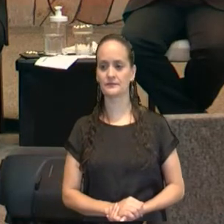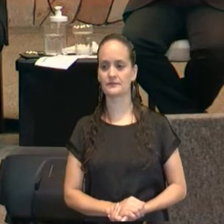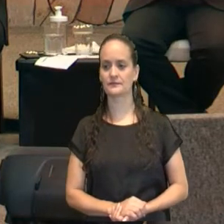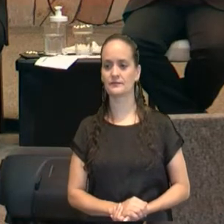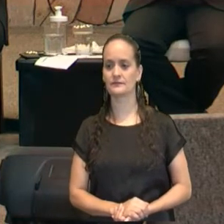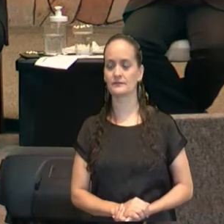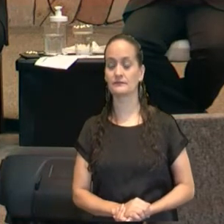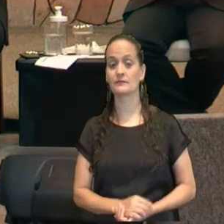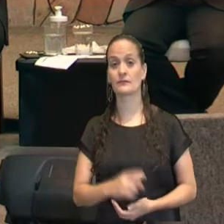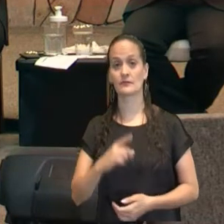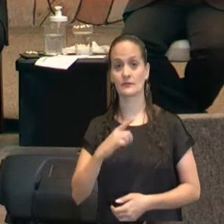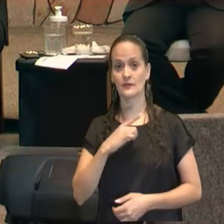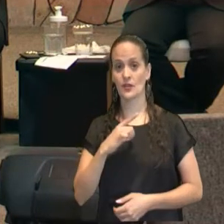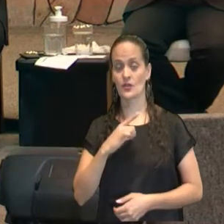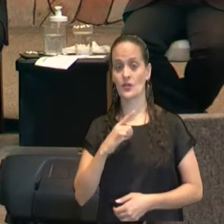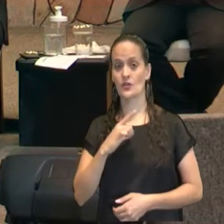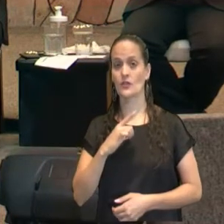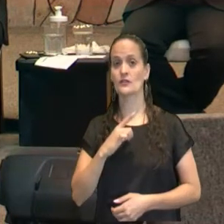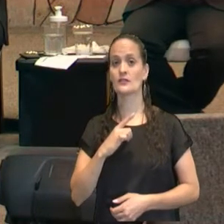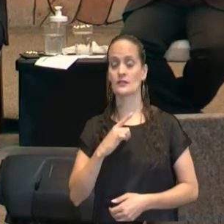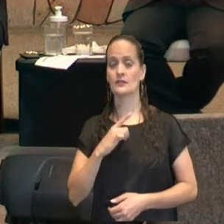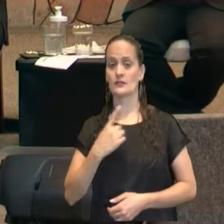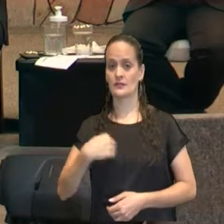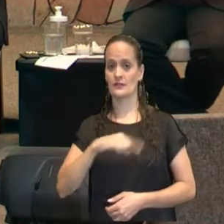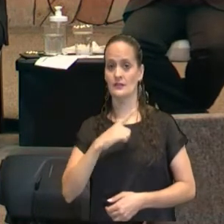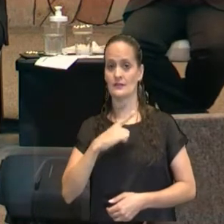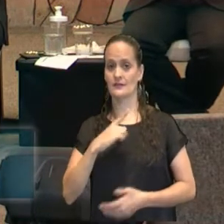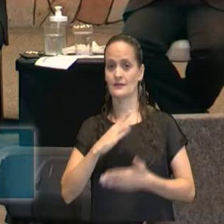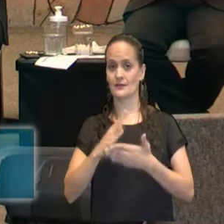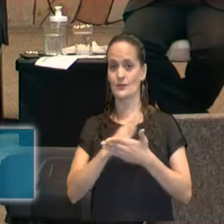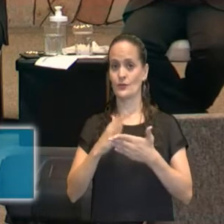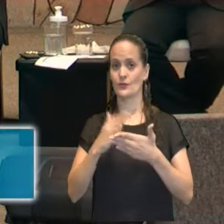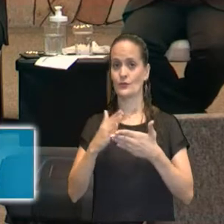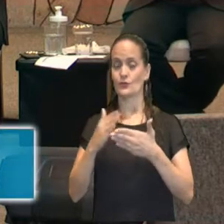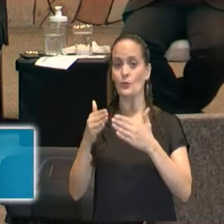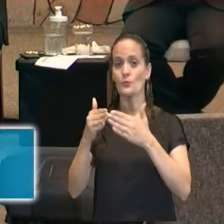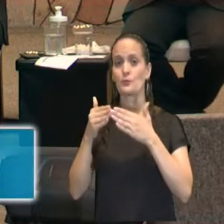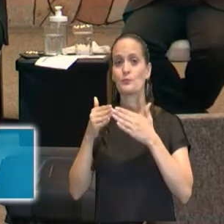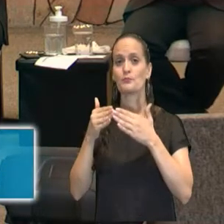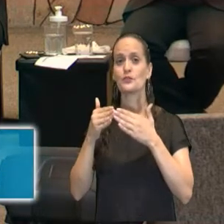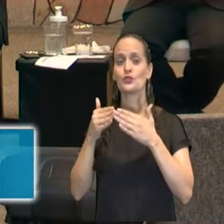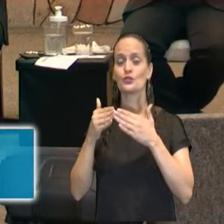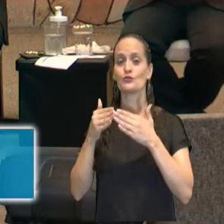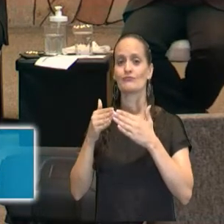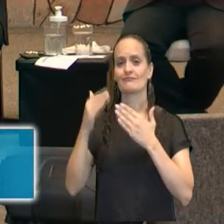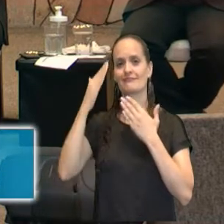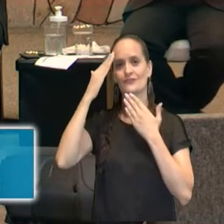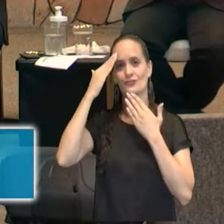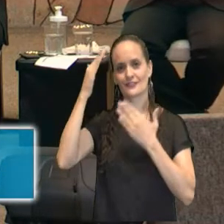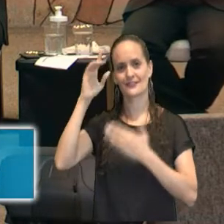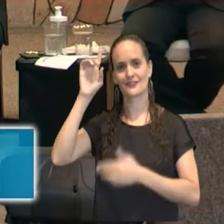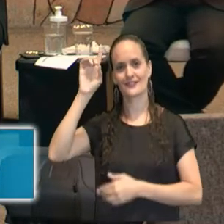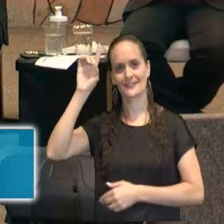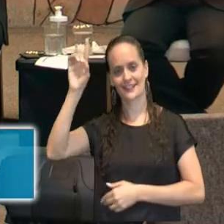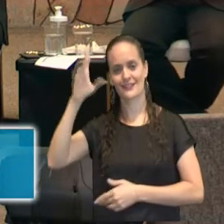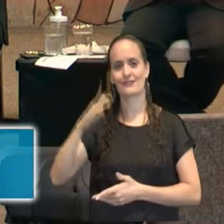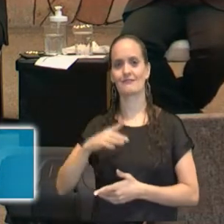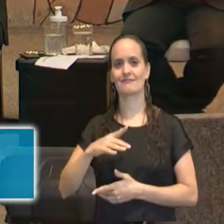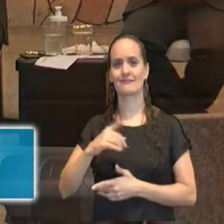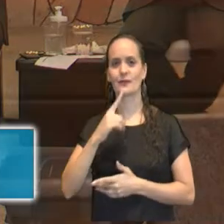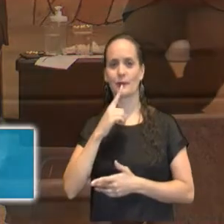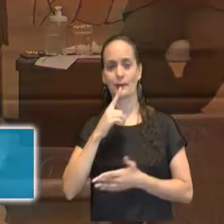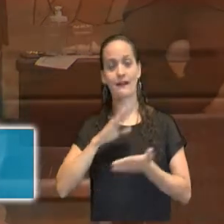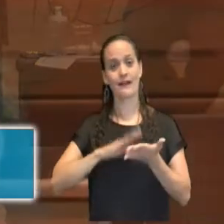Nós temos alguns motivos de gratidão ao Senhor. Agradecer a Deus pelos aniversariantes, agradecendo ao Senhor pelo aniversário